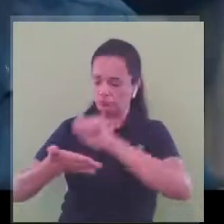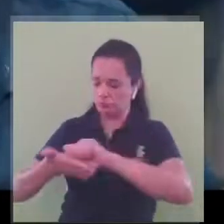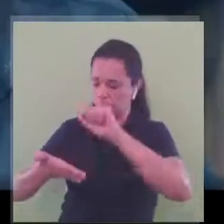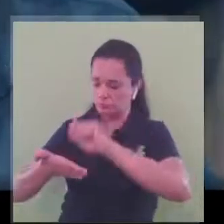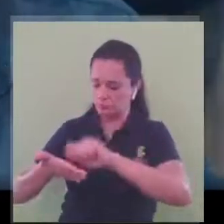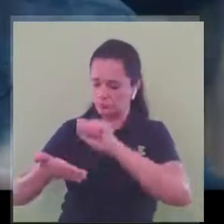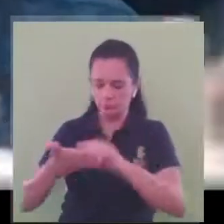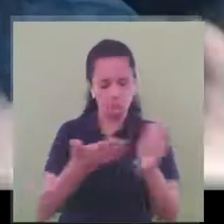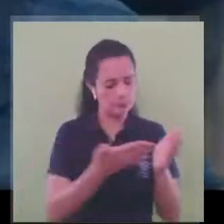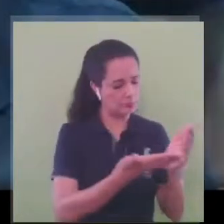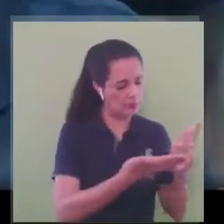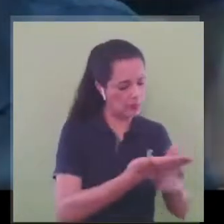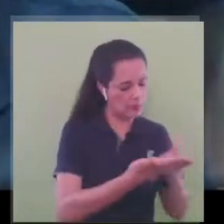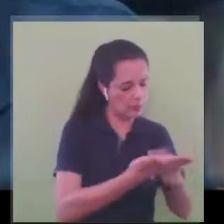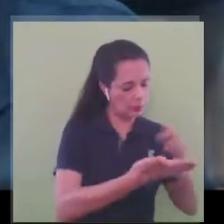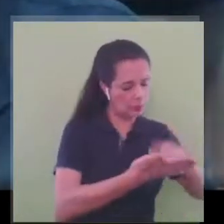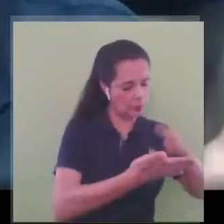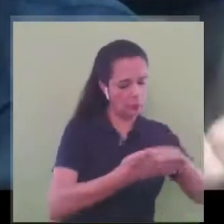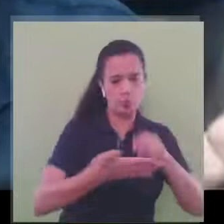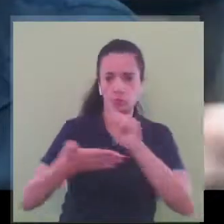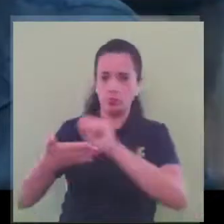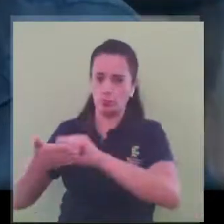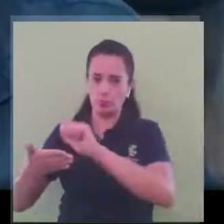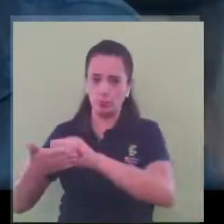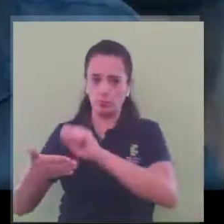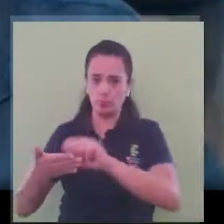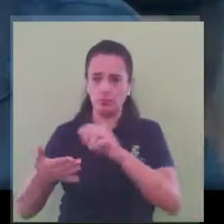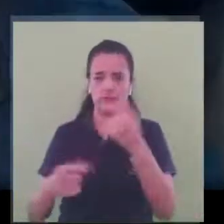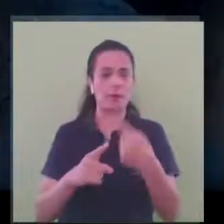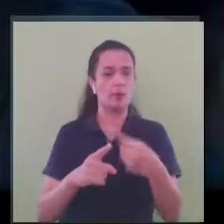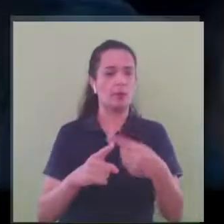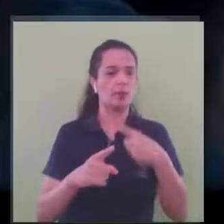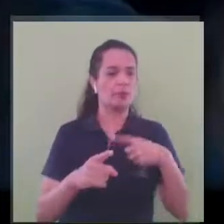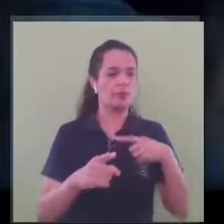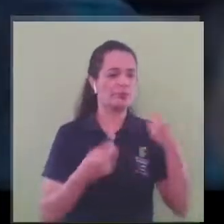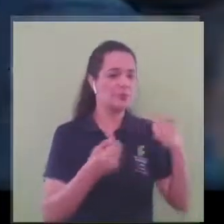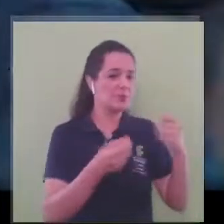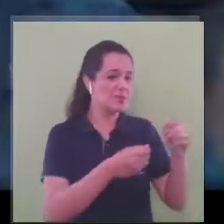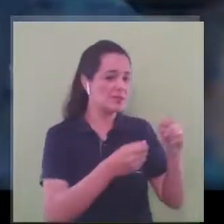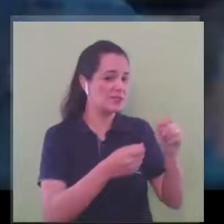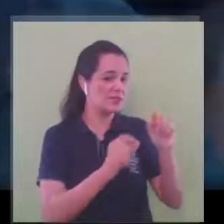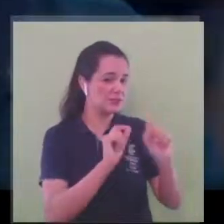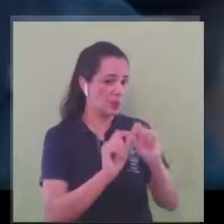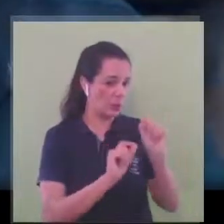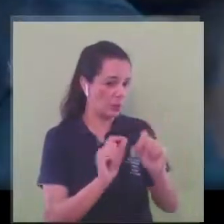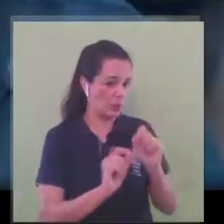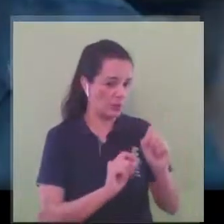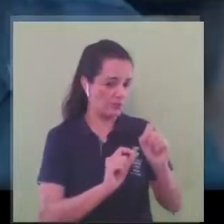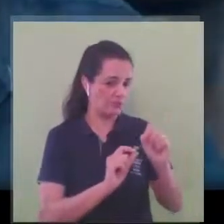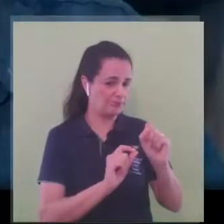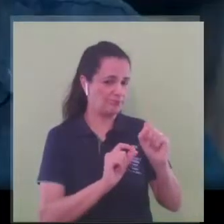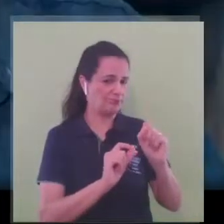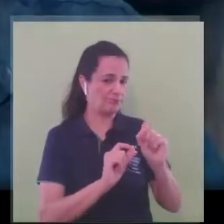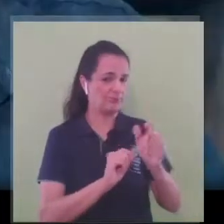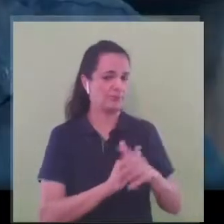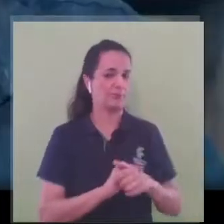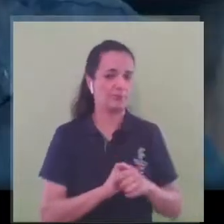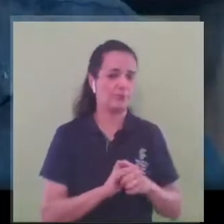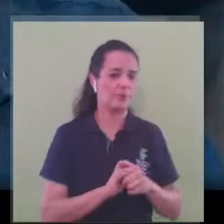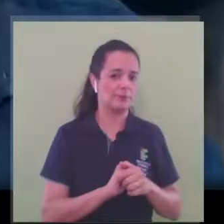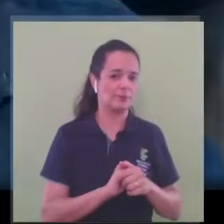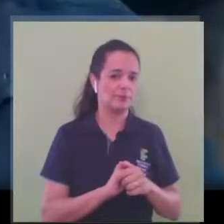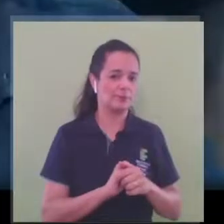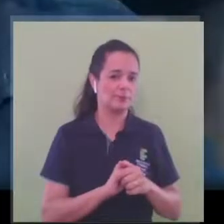anotar, se tratar de uma obra que trata de uma história, anotar os resumos do enredo. Né? Você vai anotar ali as